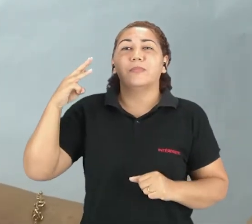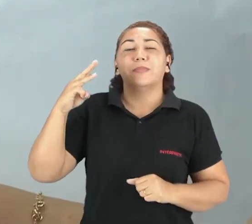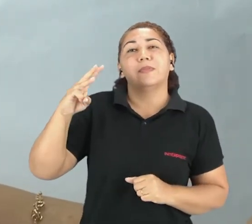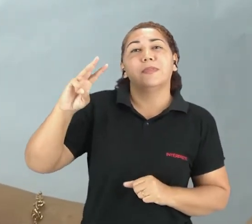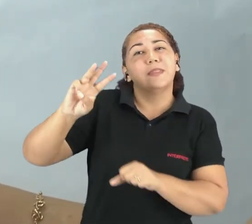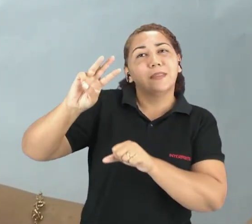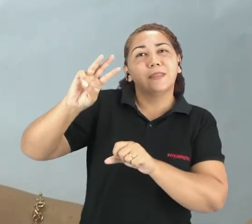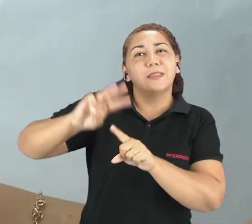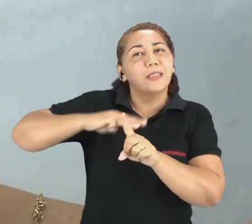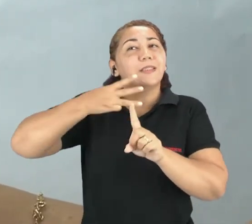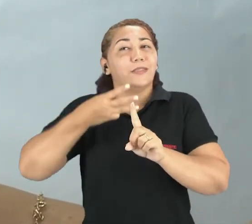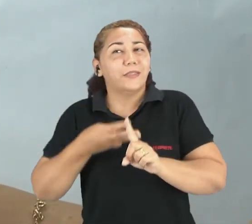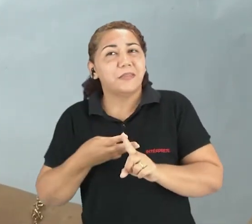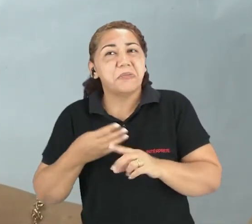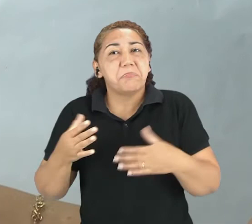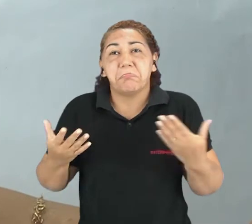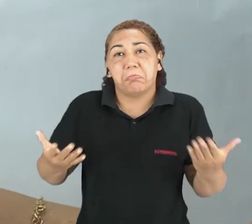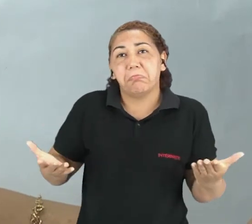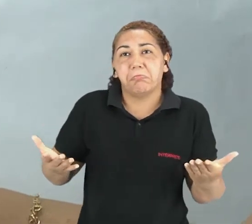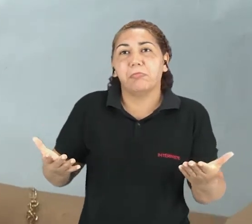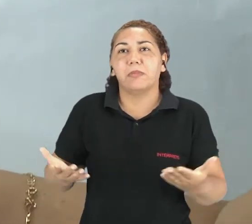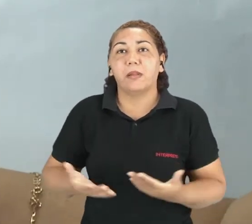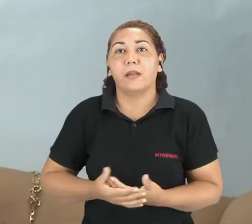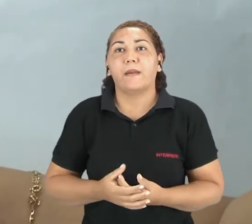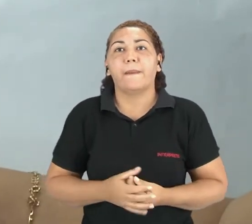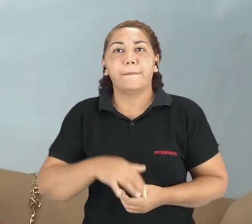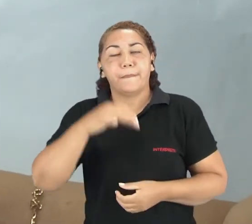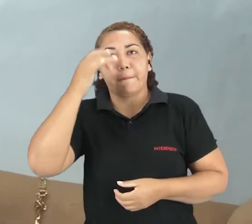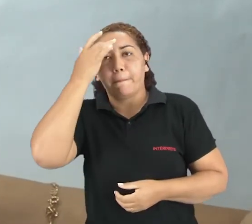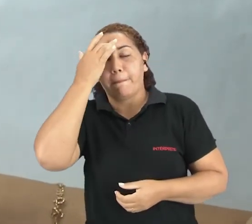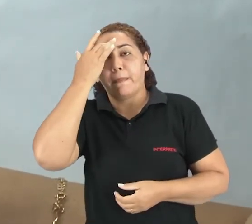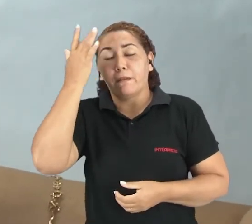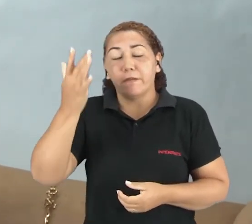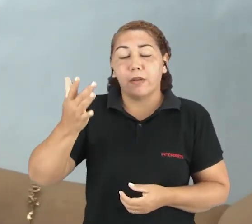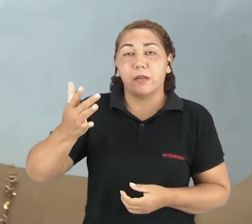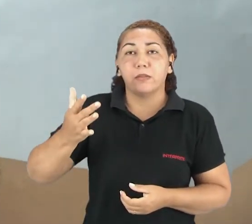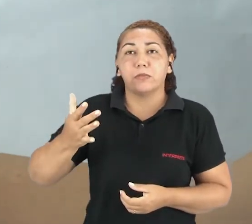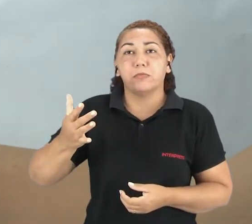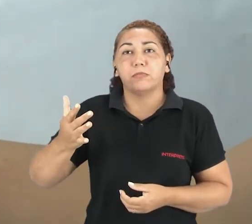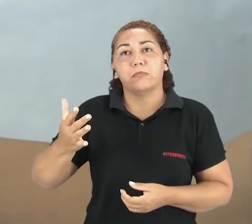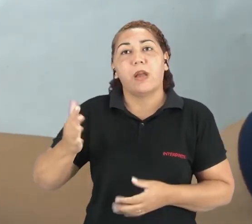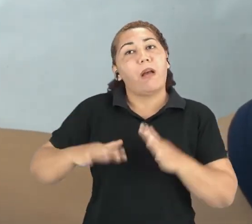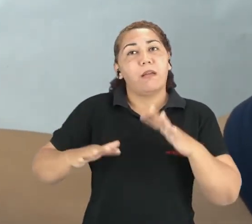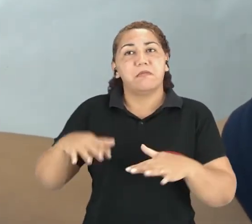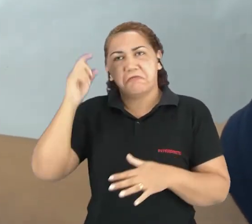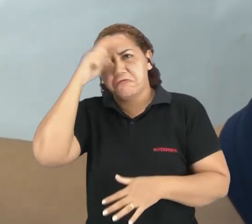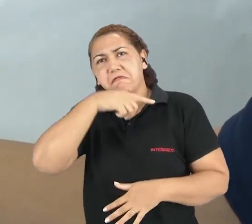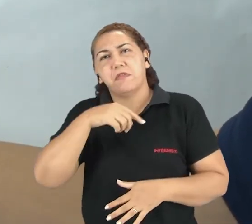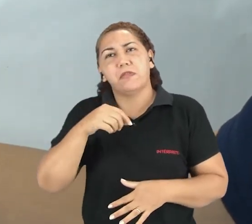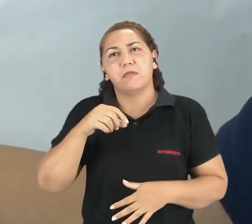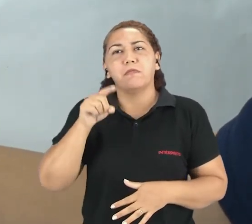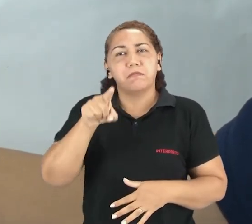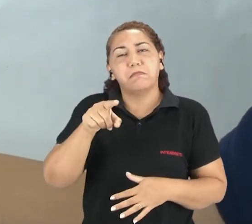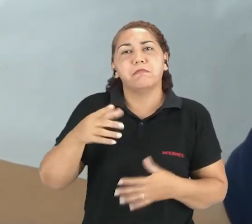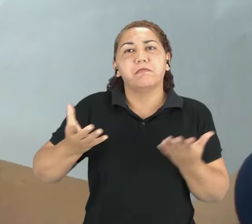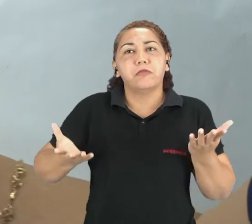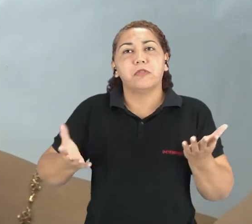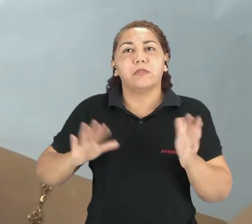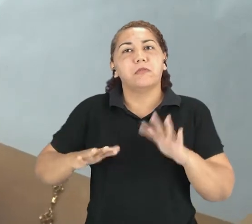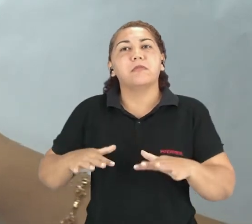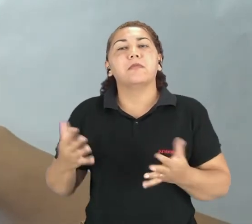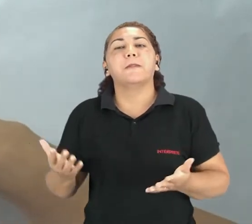de identificar o numeral em português, tá? Não sei se você tem essa dificuldade, mas considerando a pergunta, a